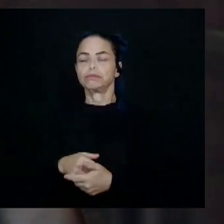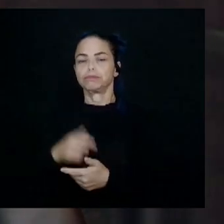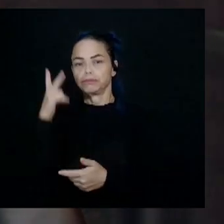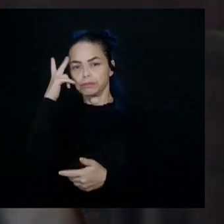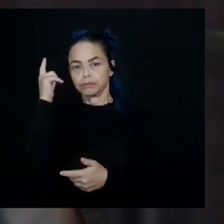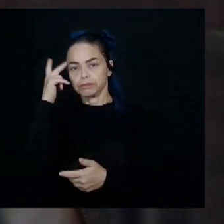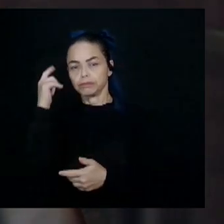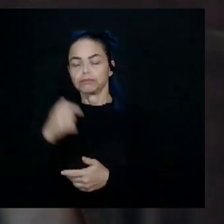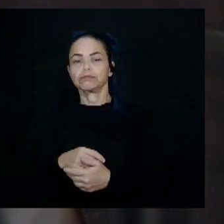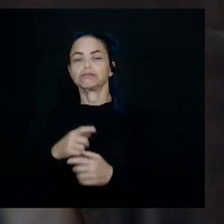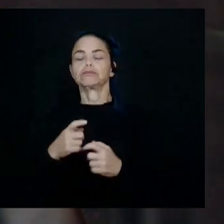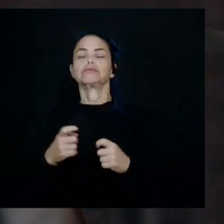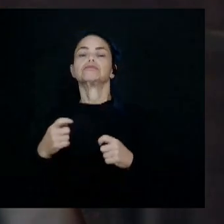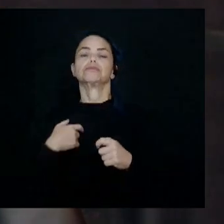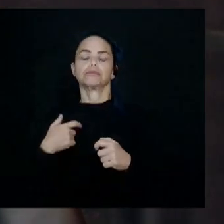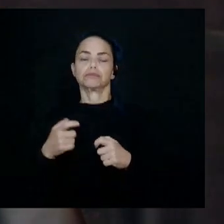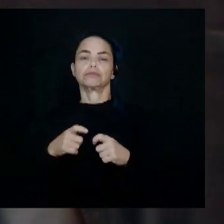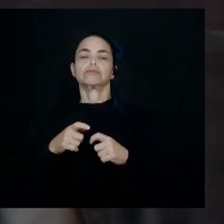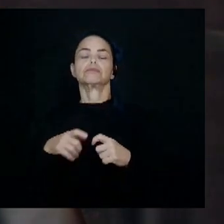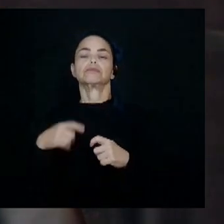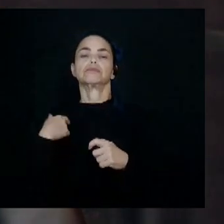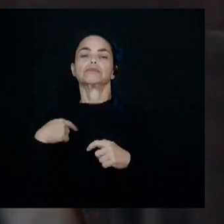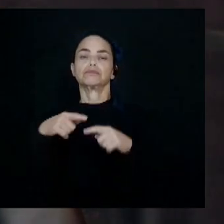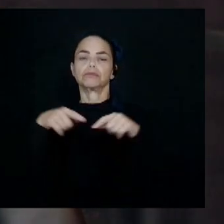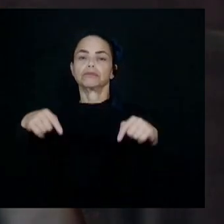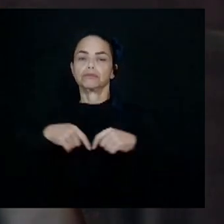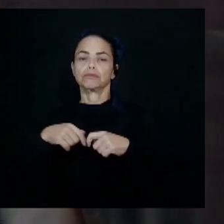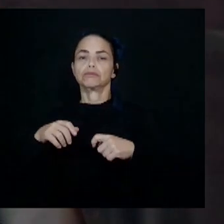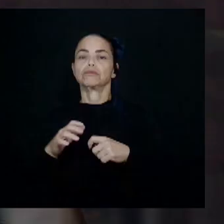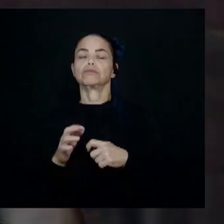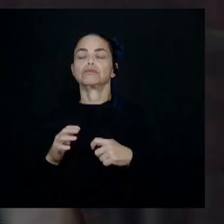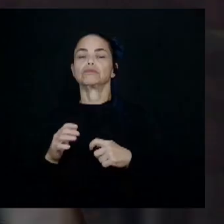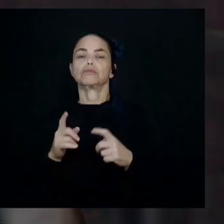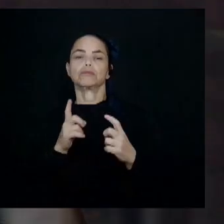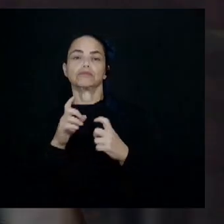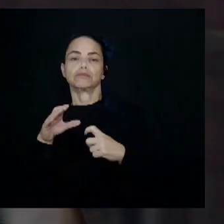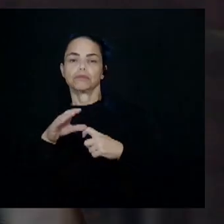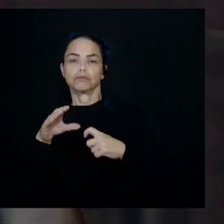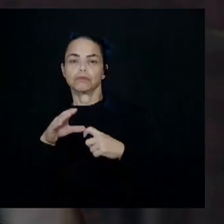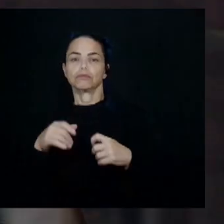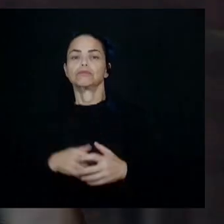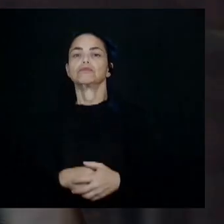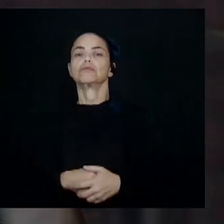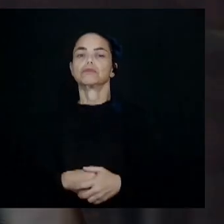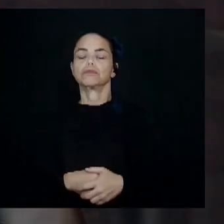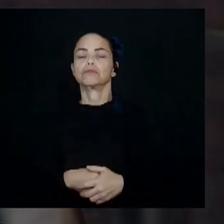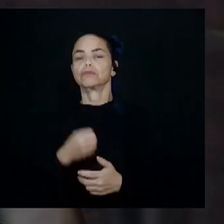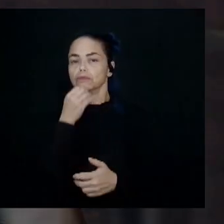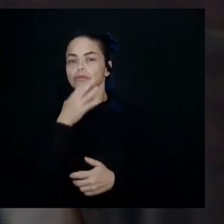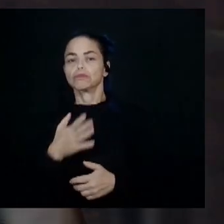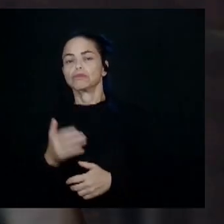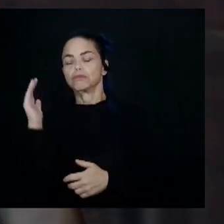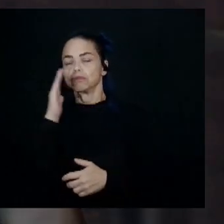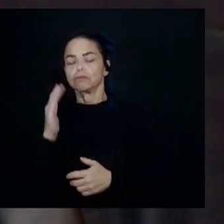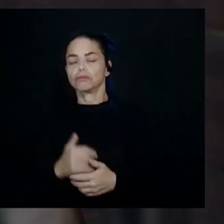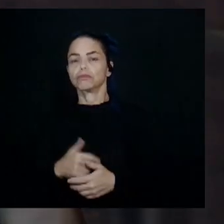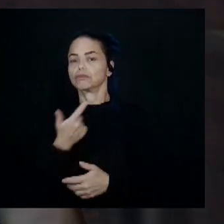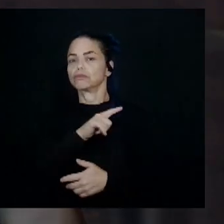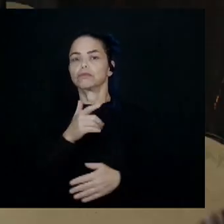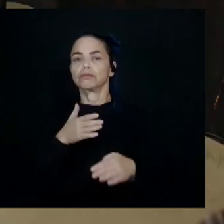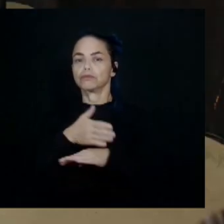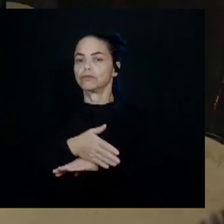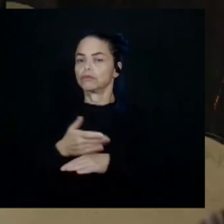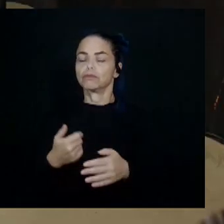consultório. Também. Sim. Então, assim, a gente tem uma Eles têm expertise muito boa sim, aqui. porque eles não têm acesso. Não têm acesso.